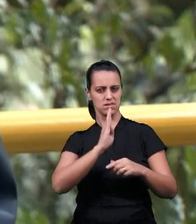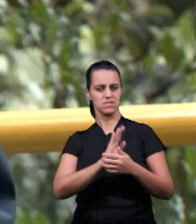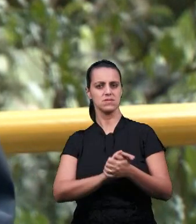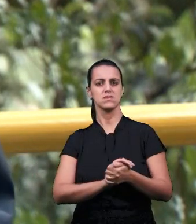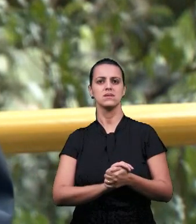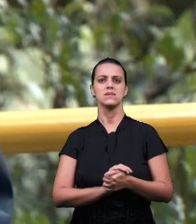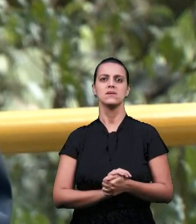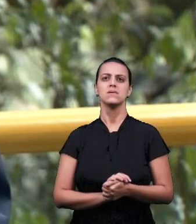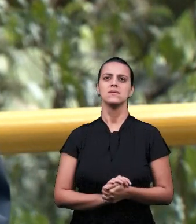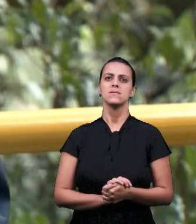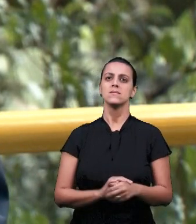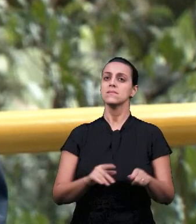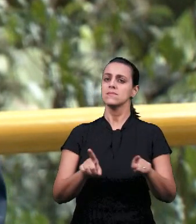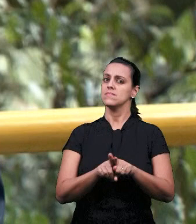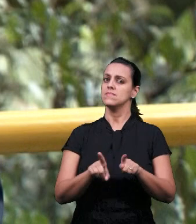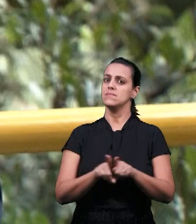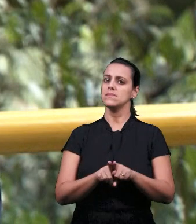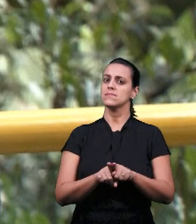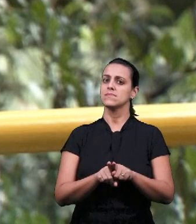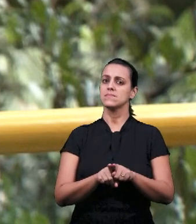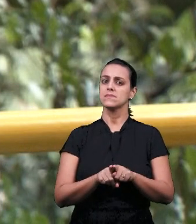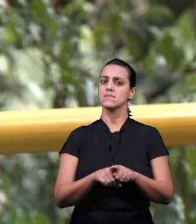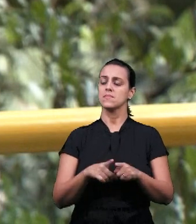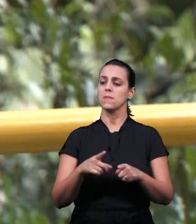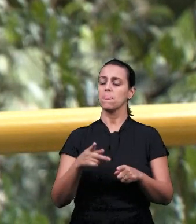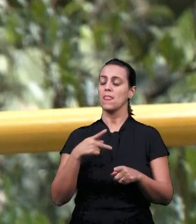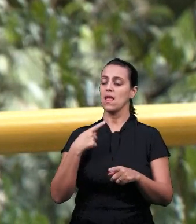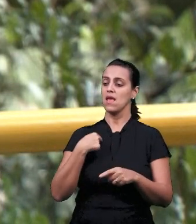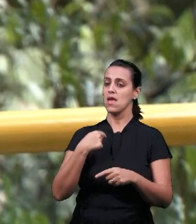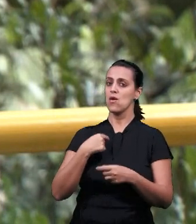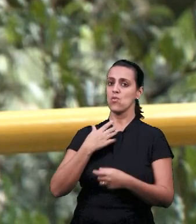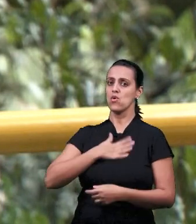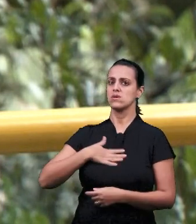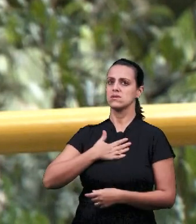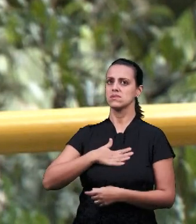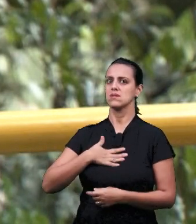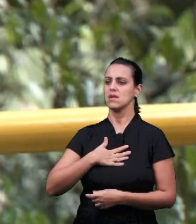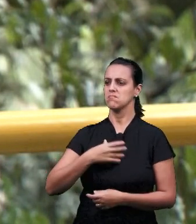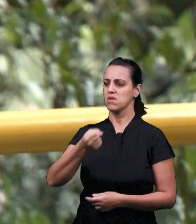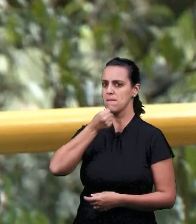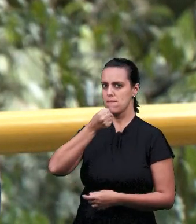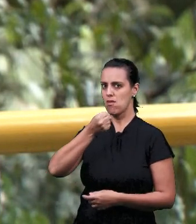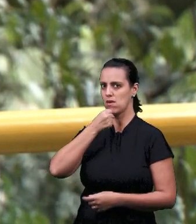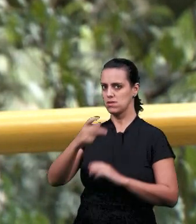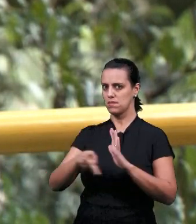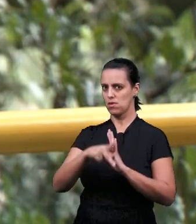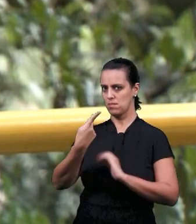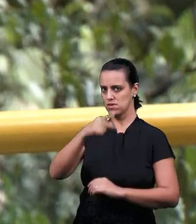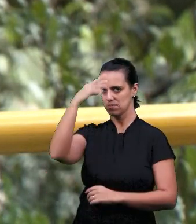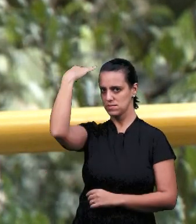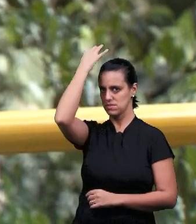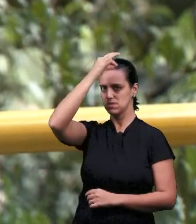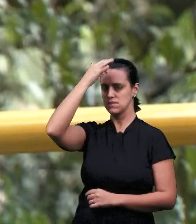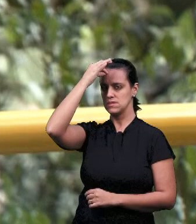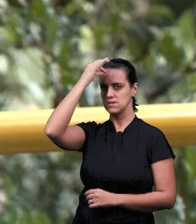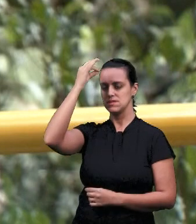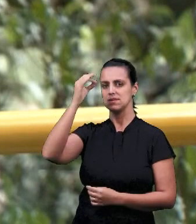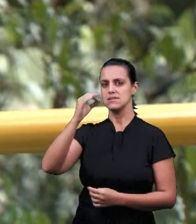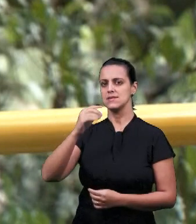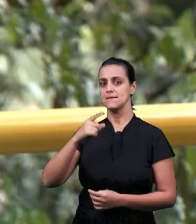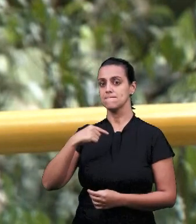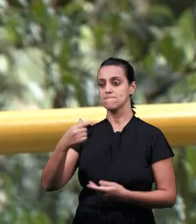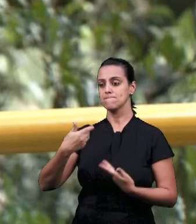com isso. Só eu tenho a ganhar. Isso aqui é uma repórter aqui do Espírito Santo. Só eu tenho, quando ela recebeu um